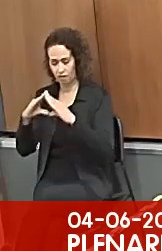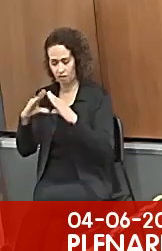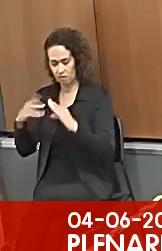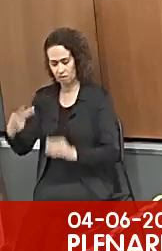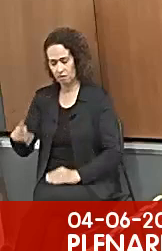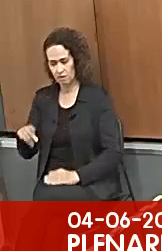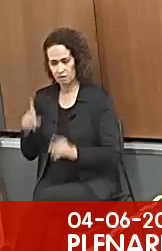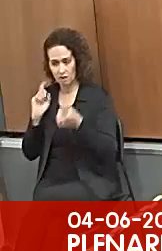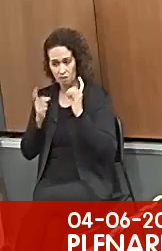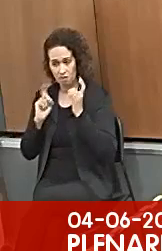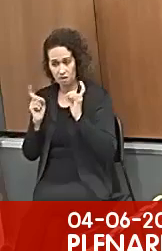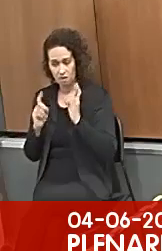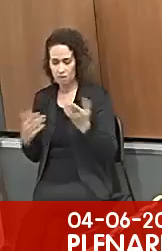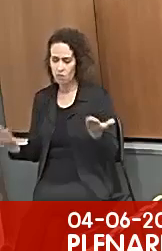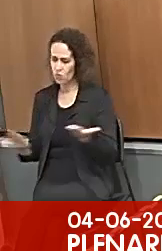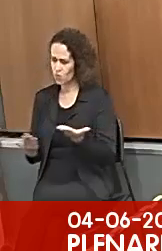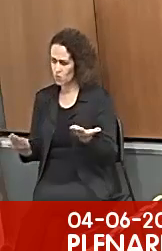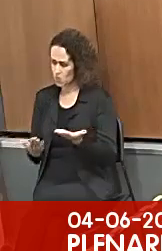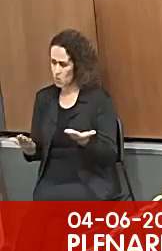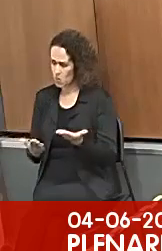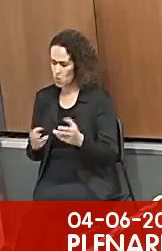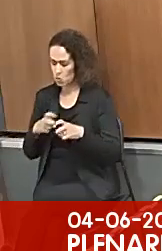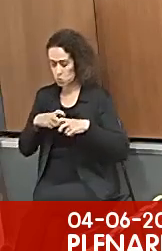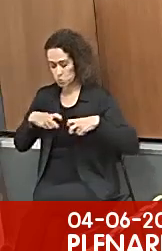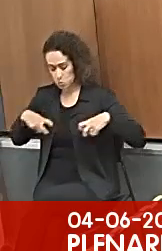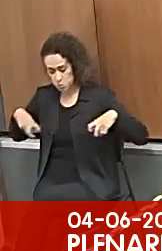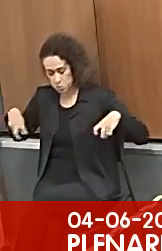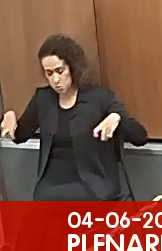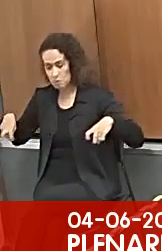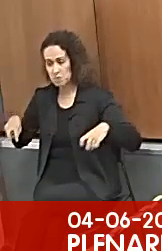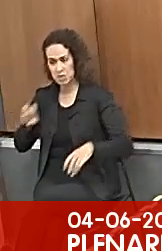a comissão com seu quórum máximo,